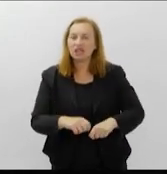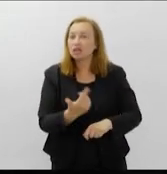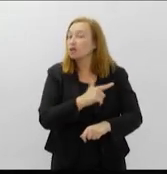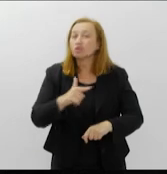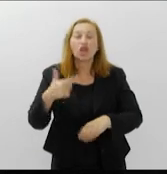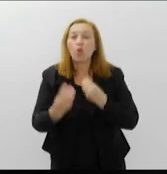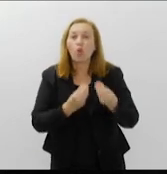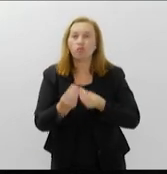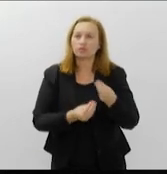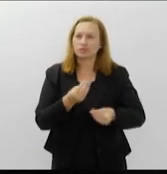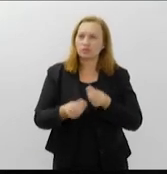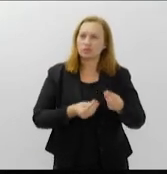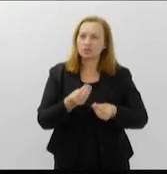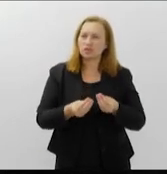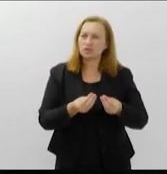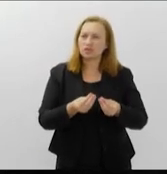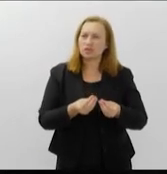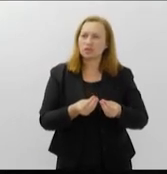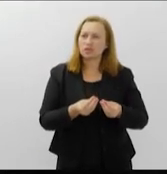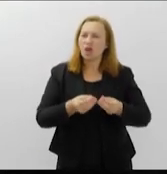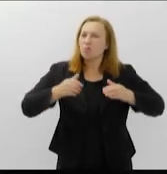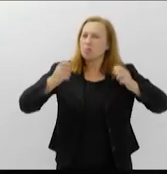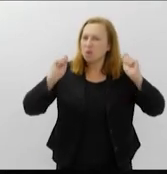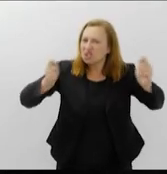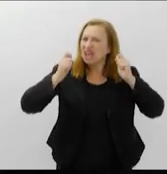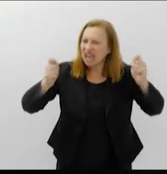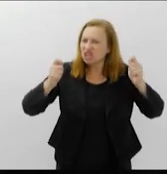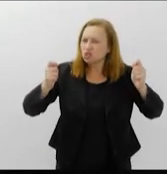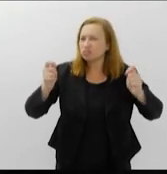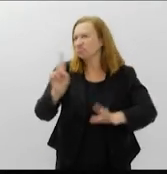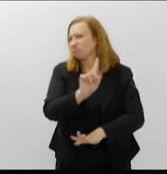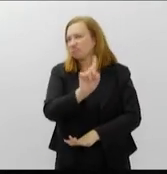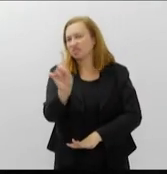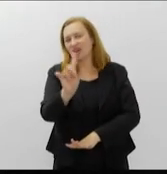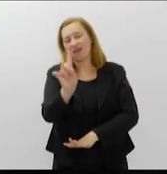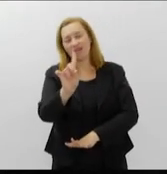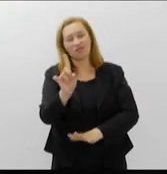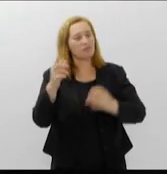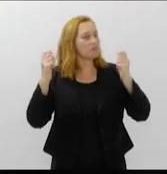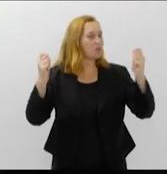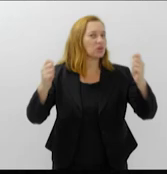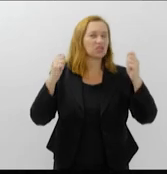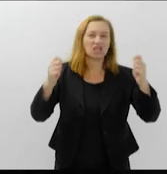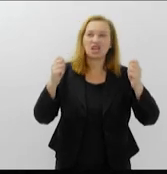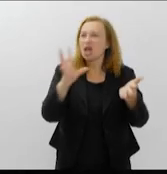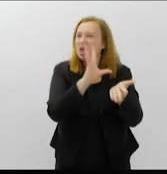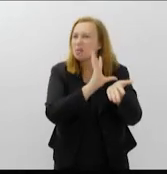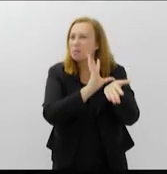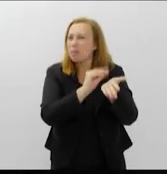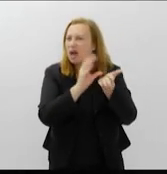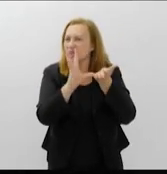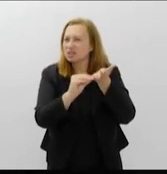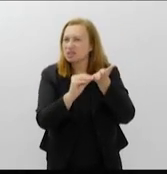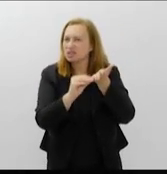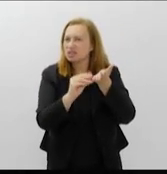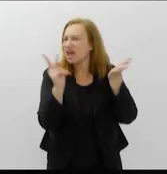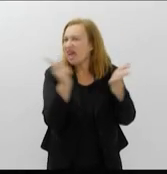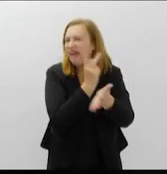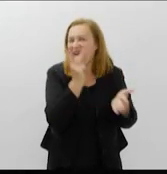legal, nem de protesto. Porque não há protesto sob pautas de